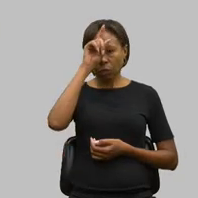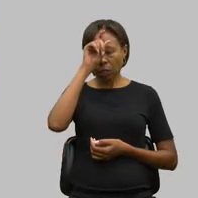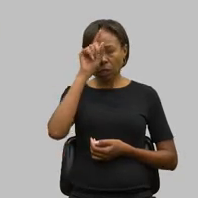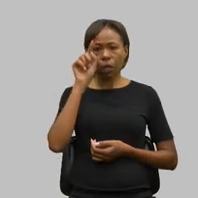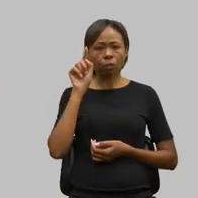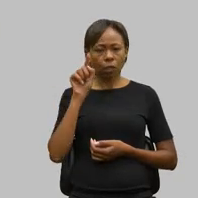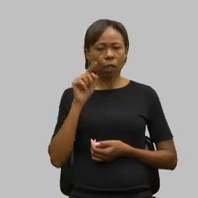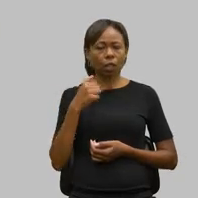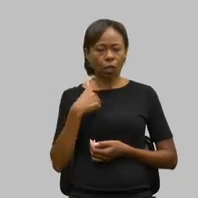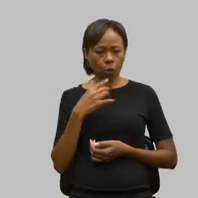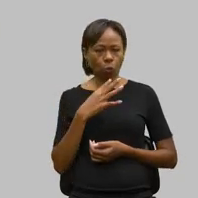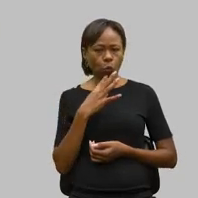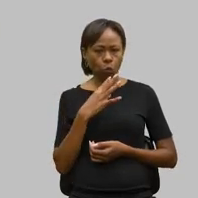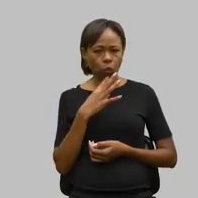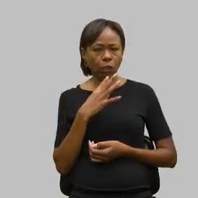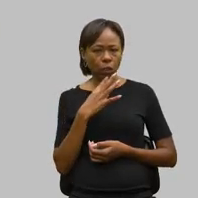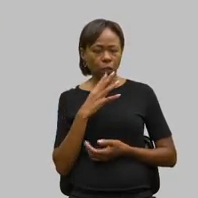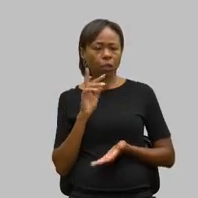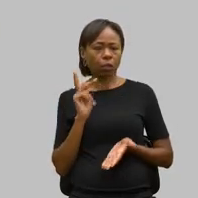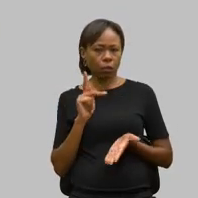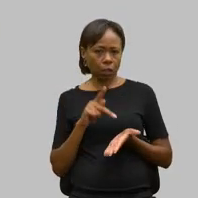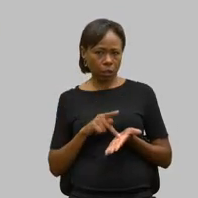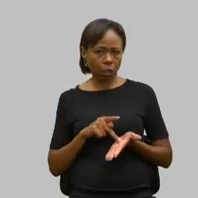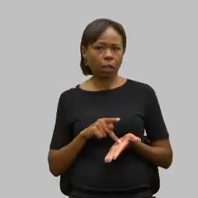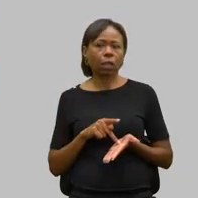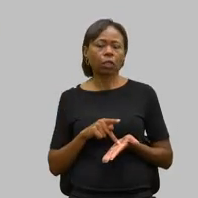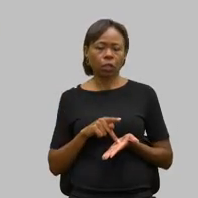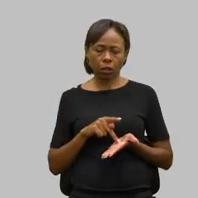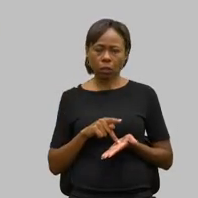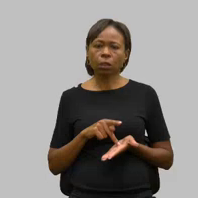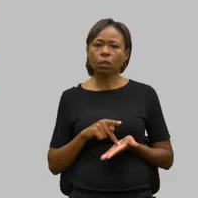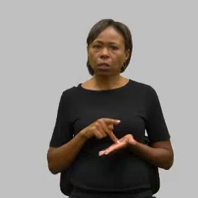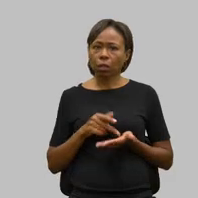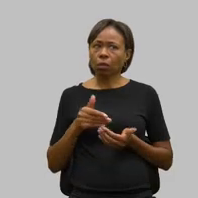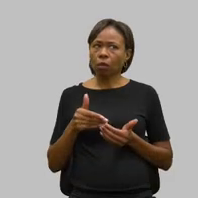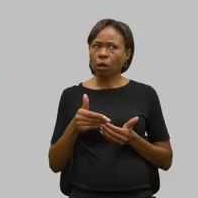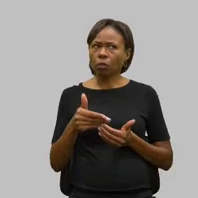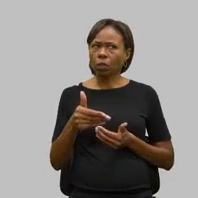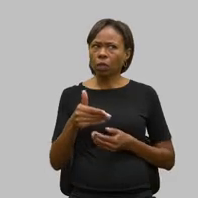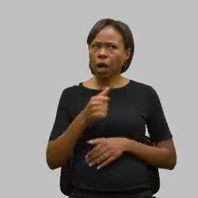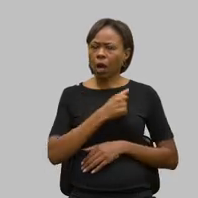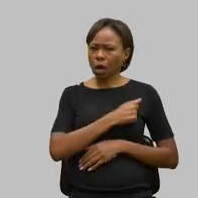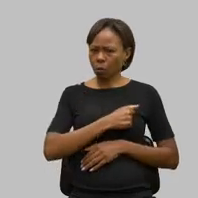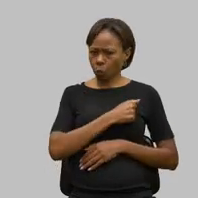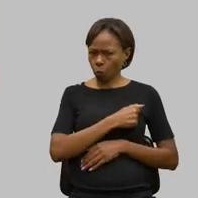conheci, realmente vai ser um previsto para agosto, se eu não me engano.